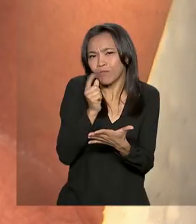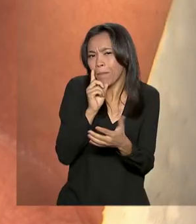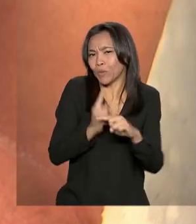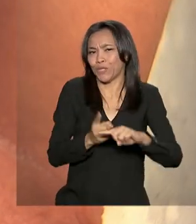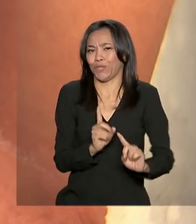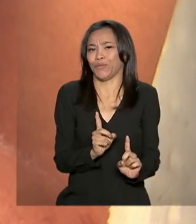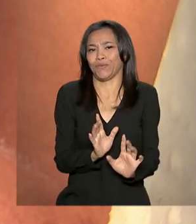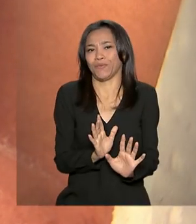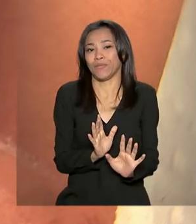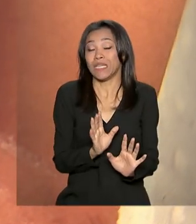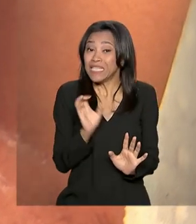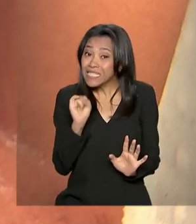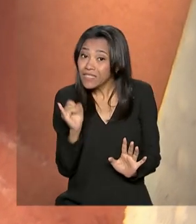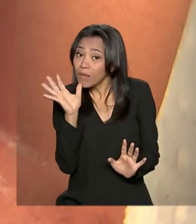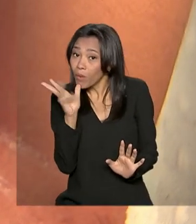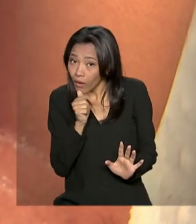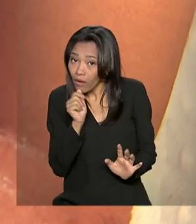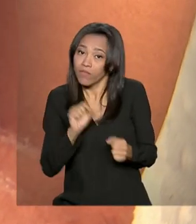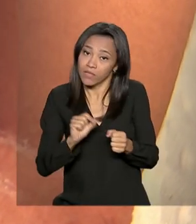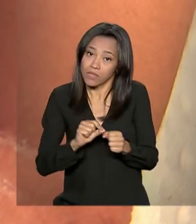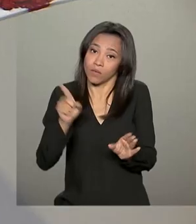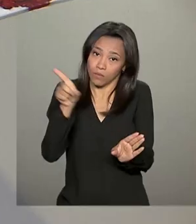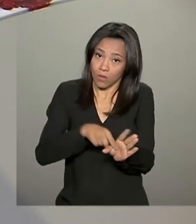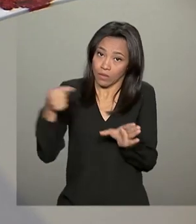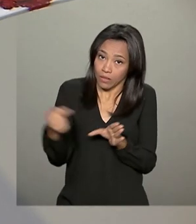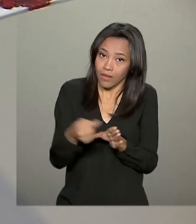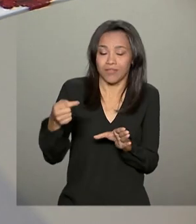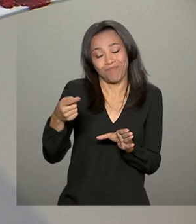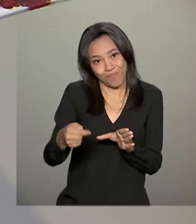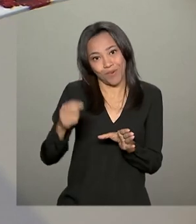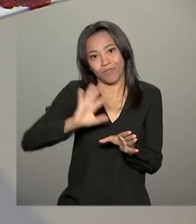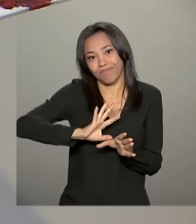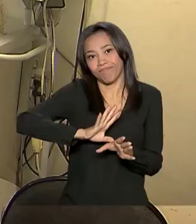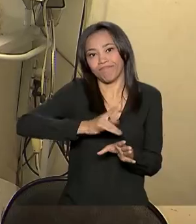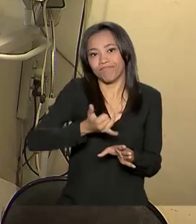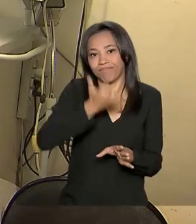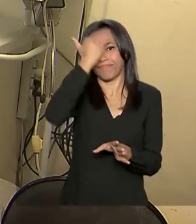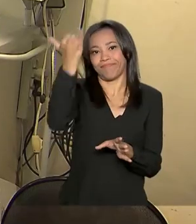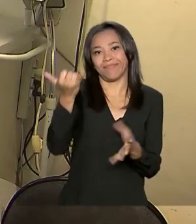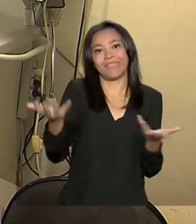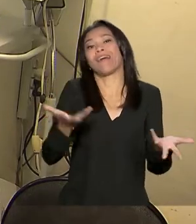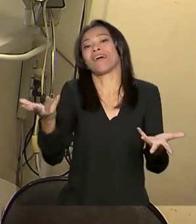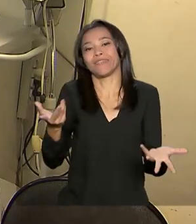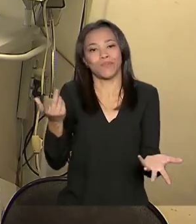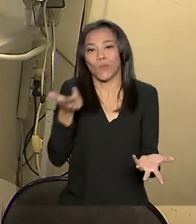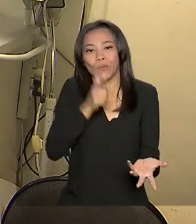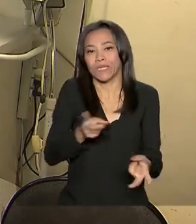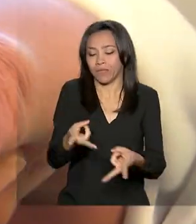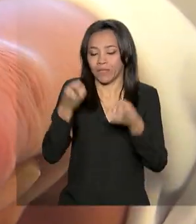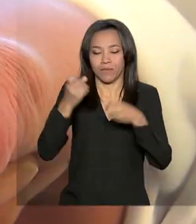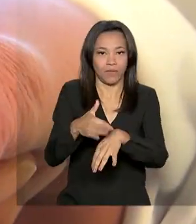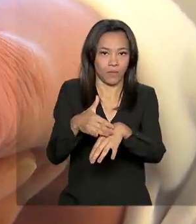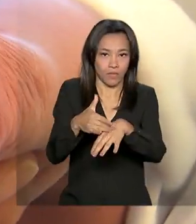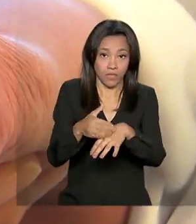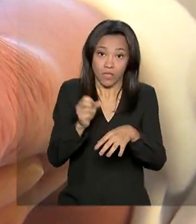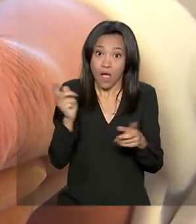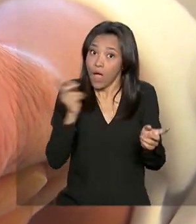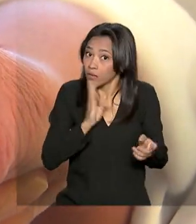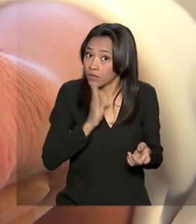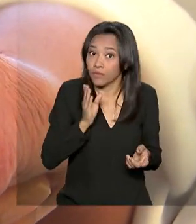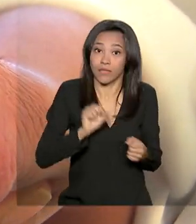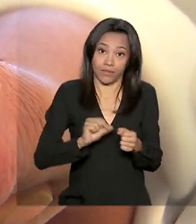e se demora muito para acolher também pode acontecer que já não se vê técnico assim que puder deve